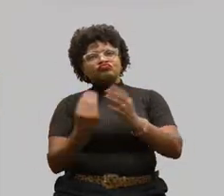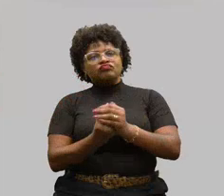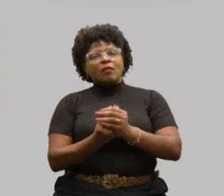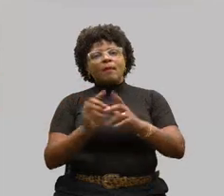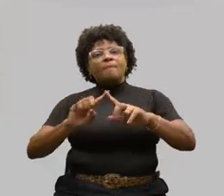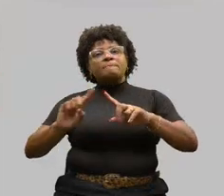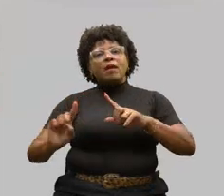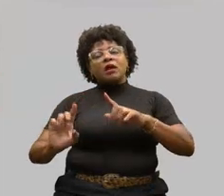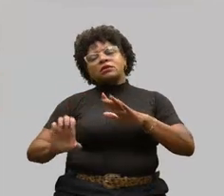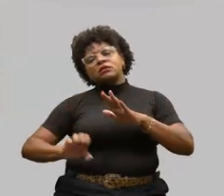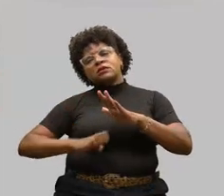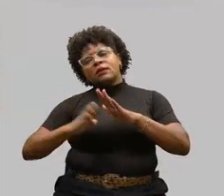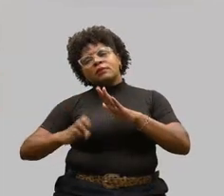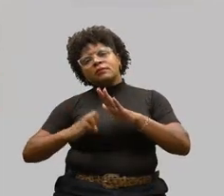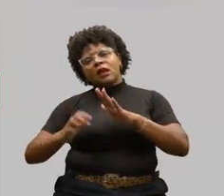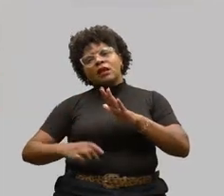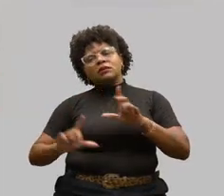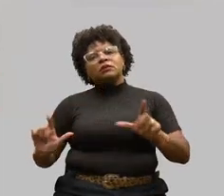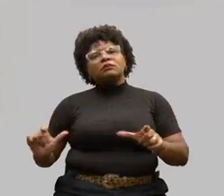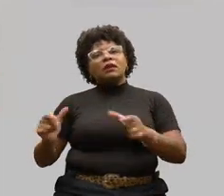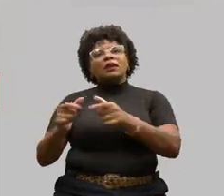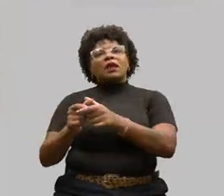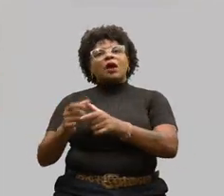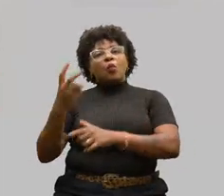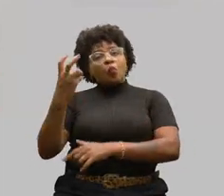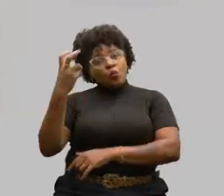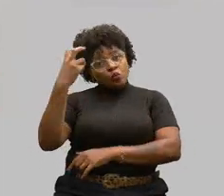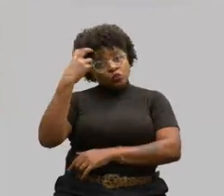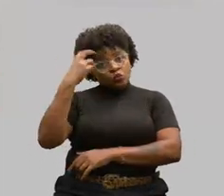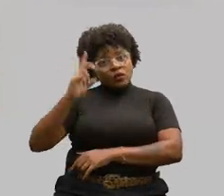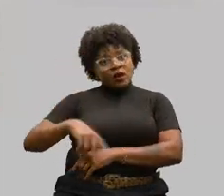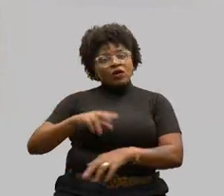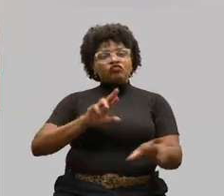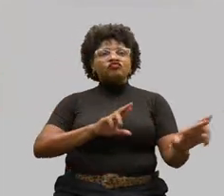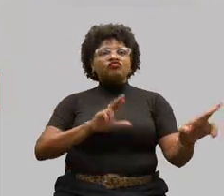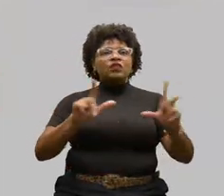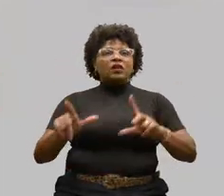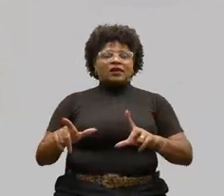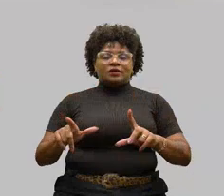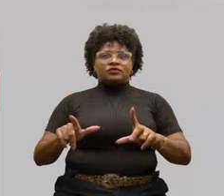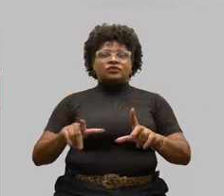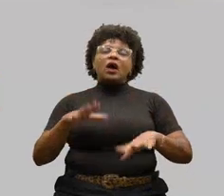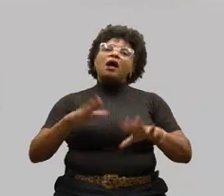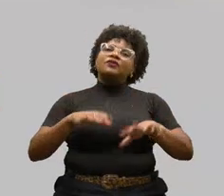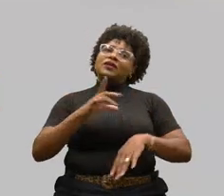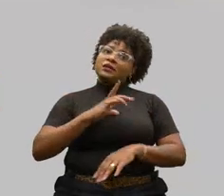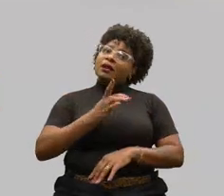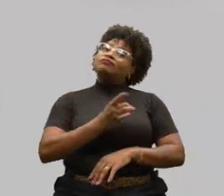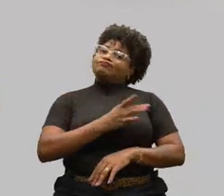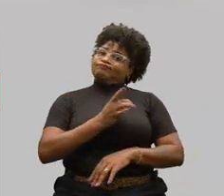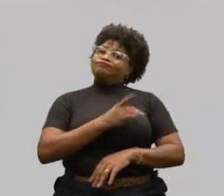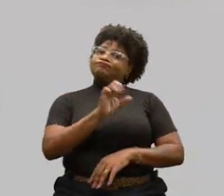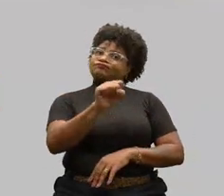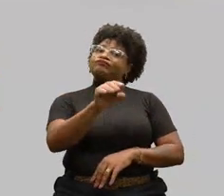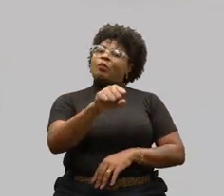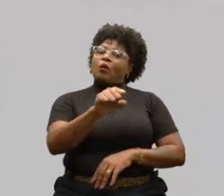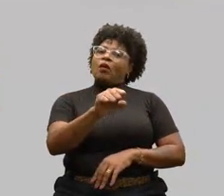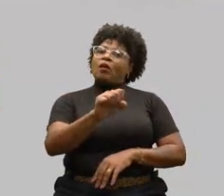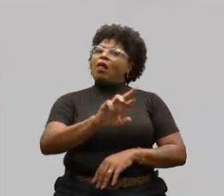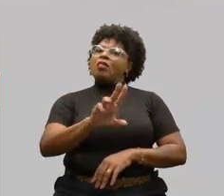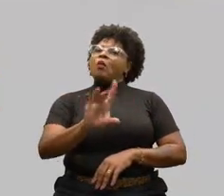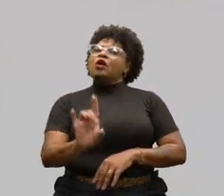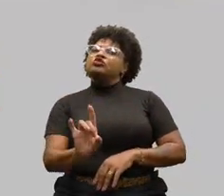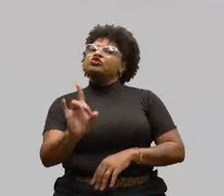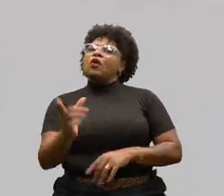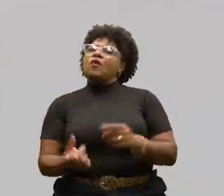diferente e muitas vezes a gente esbarra é no medo não só na questão financeira quando a gente trouxe